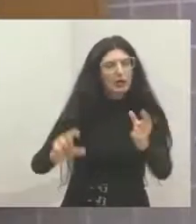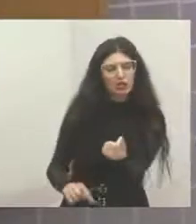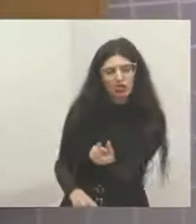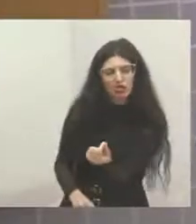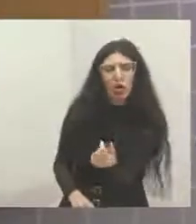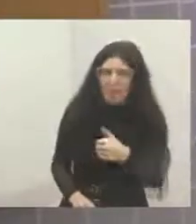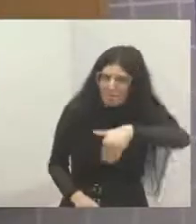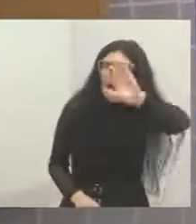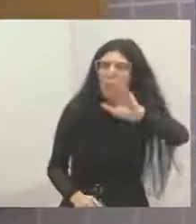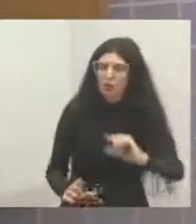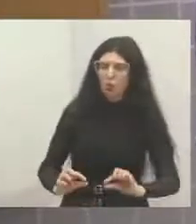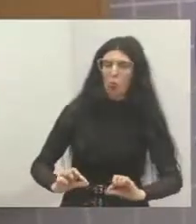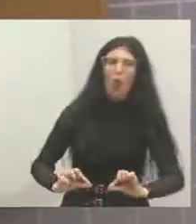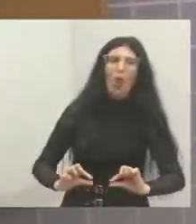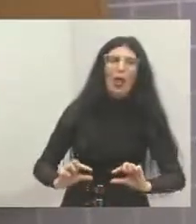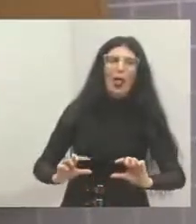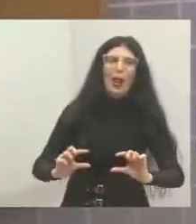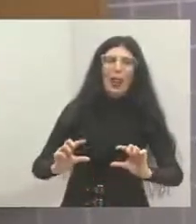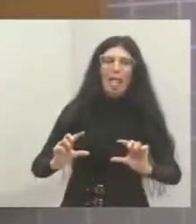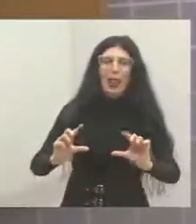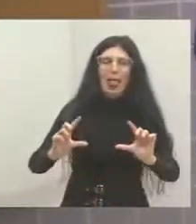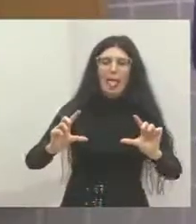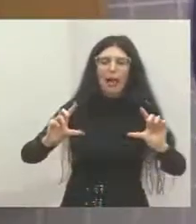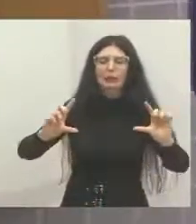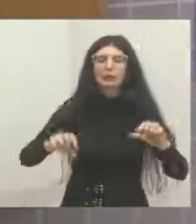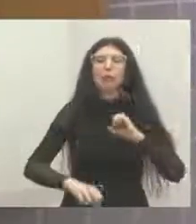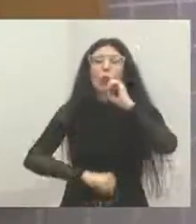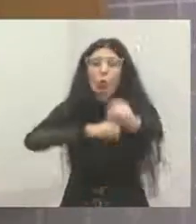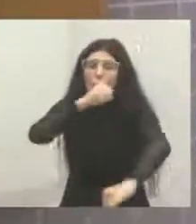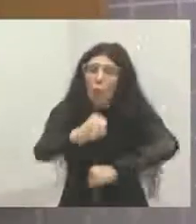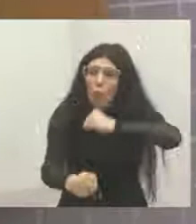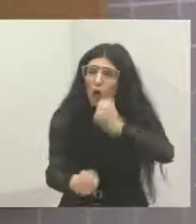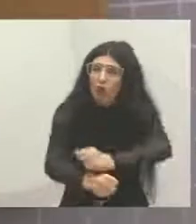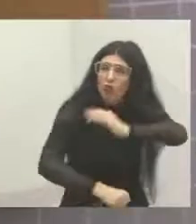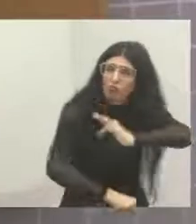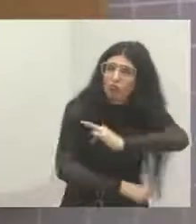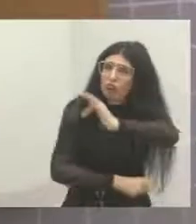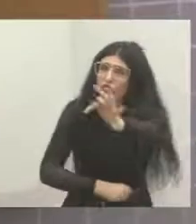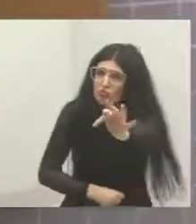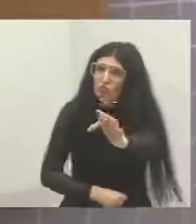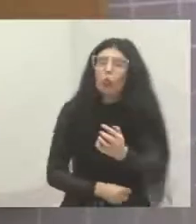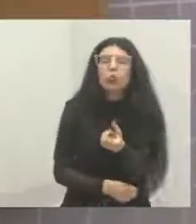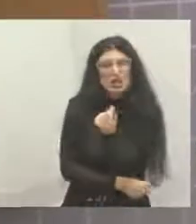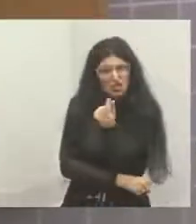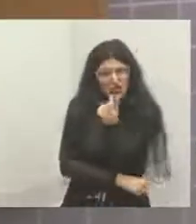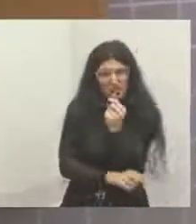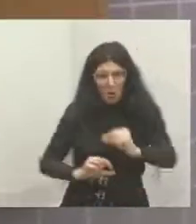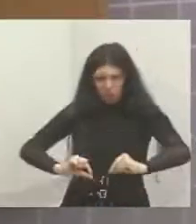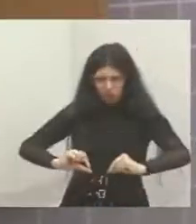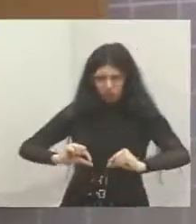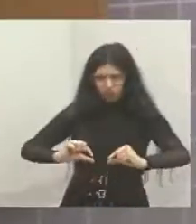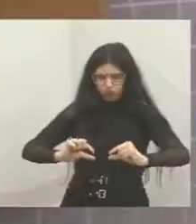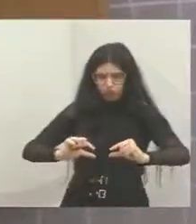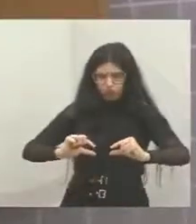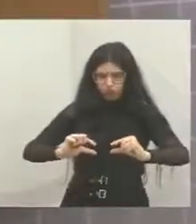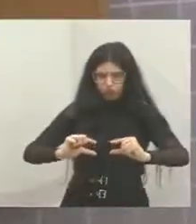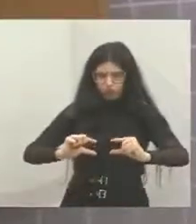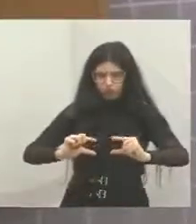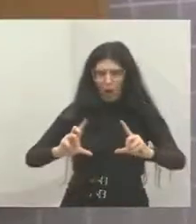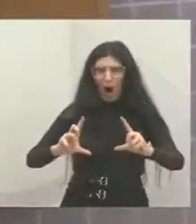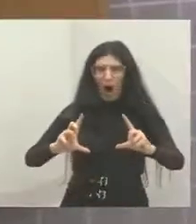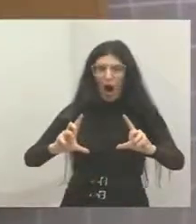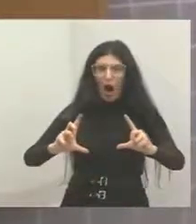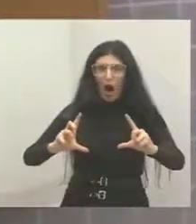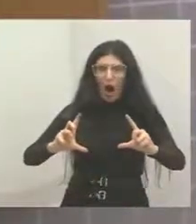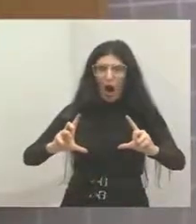como colocar numa previsão de orçamento para o ano seguinte, você vai ter essa gordura que vai estar sendo possivelmente acrescida como